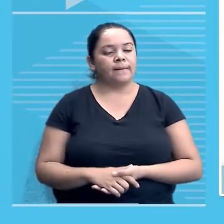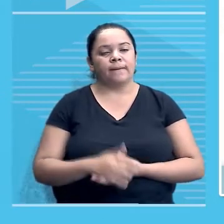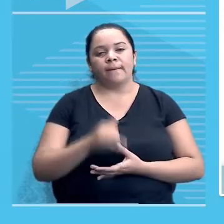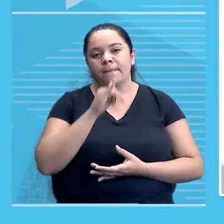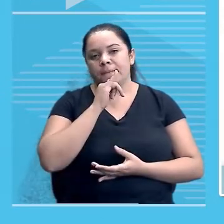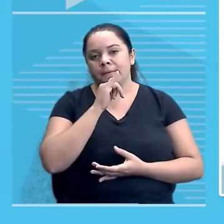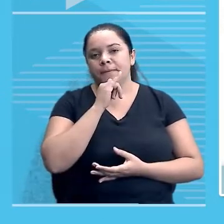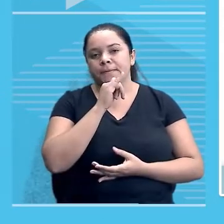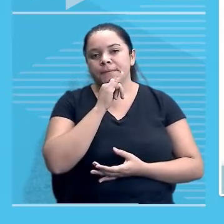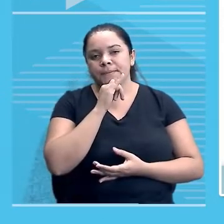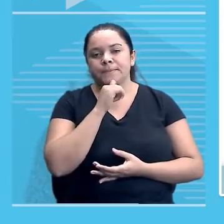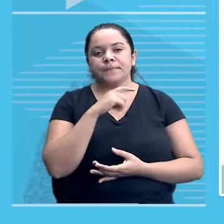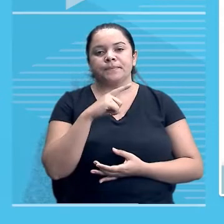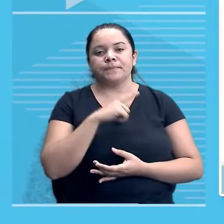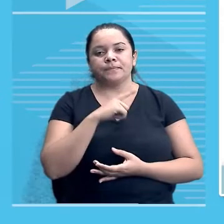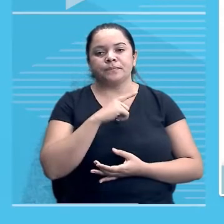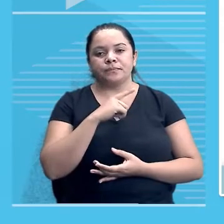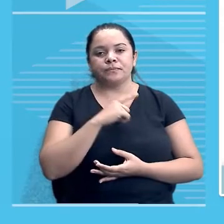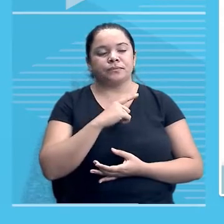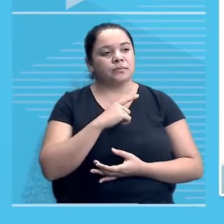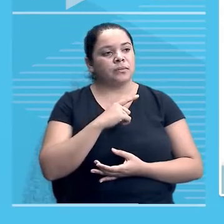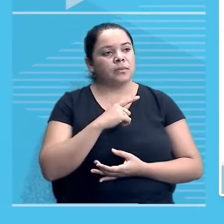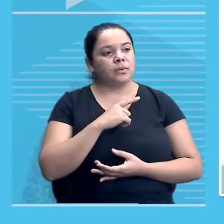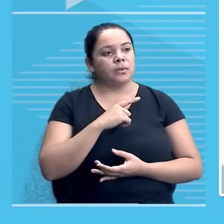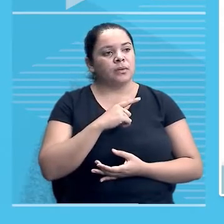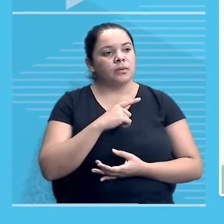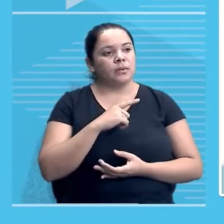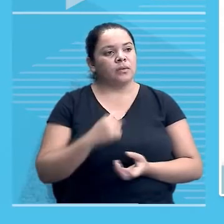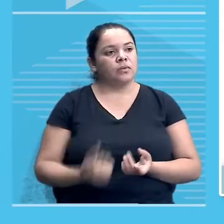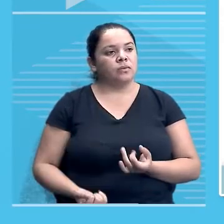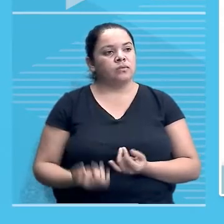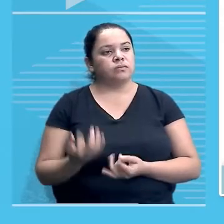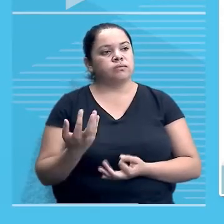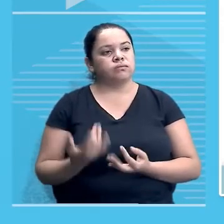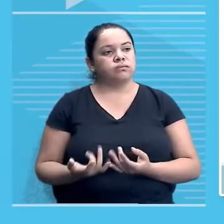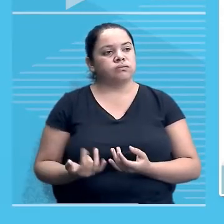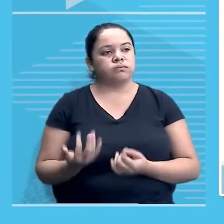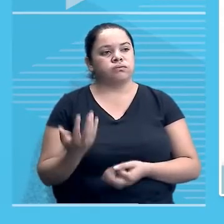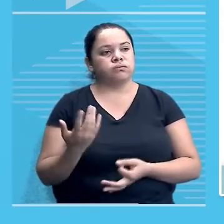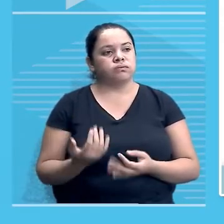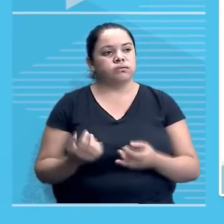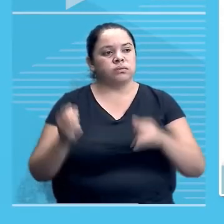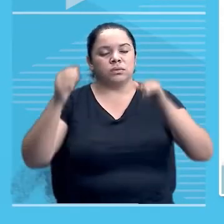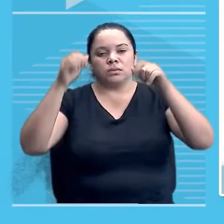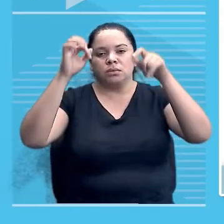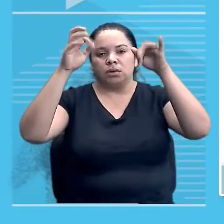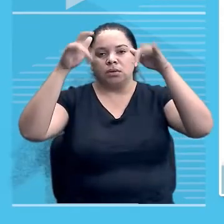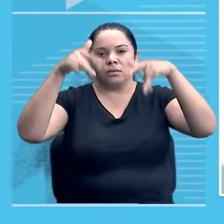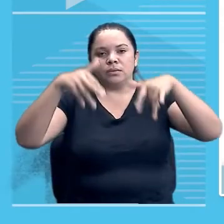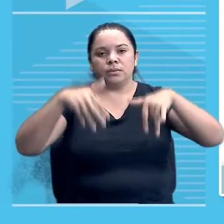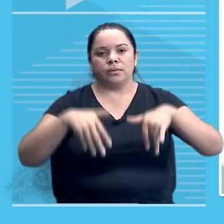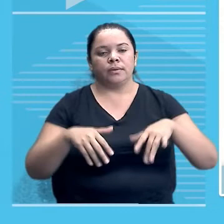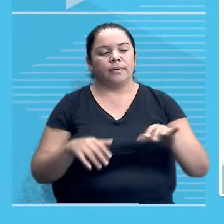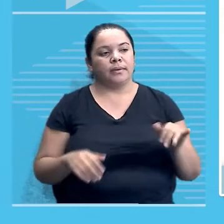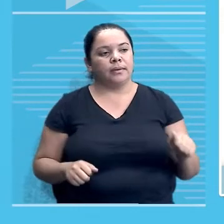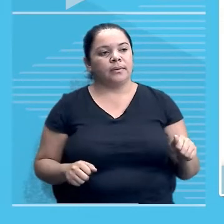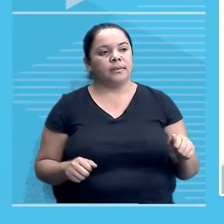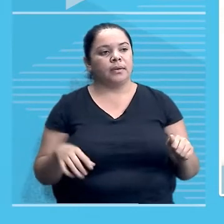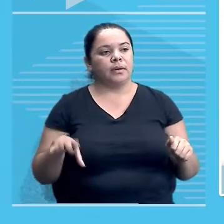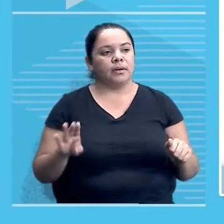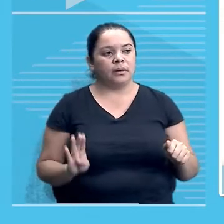produzindo um aquecimento dessas duas esferas de alumínio. A esfera A, que é bem